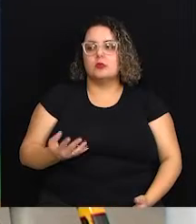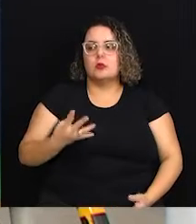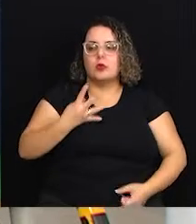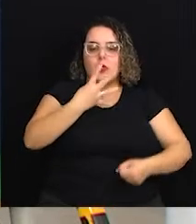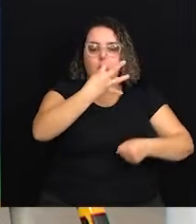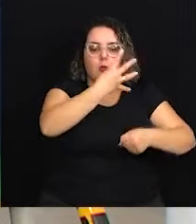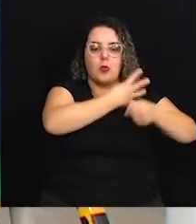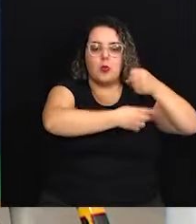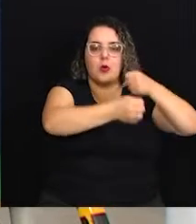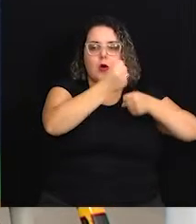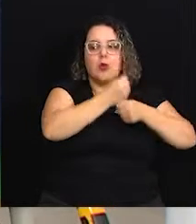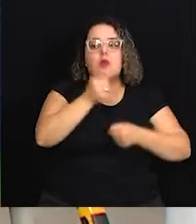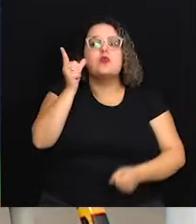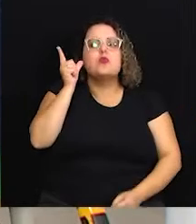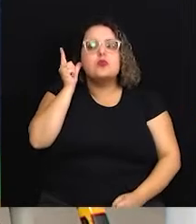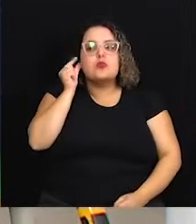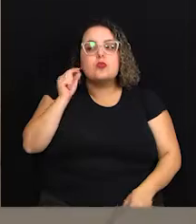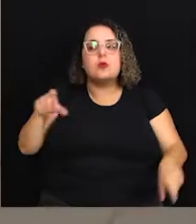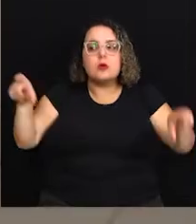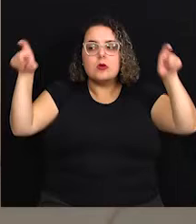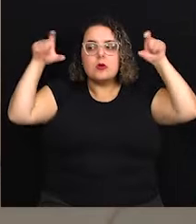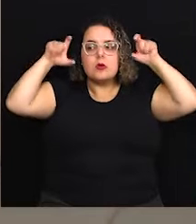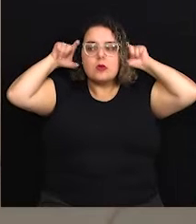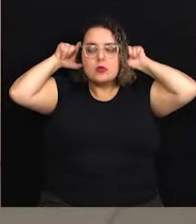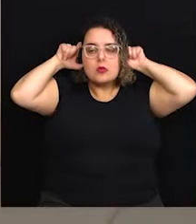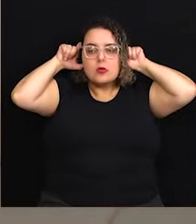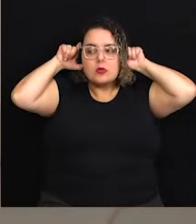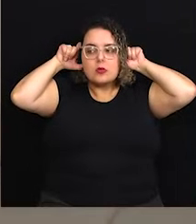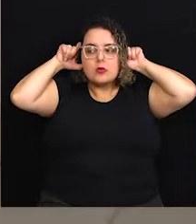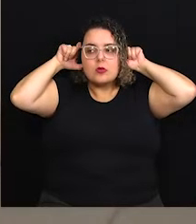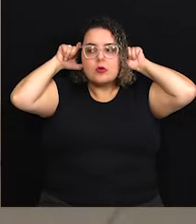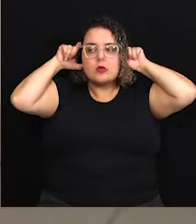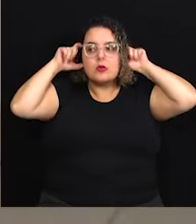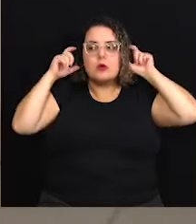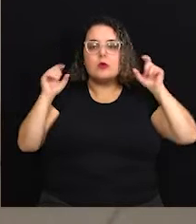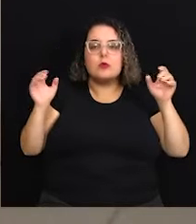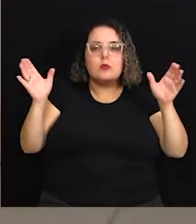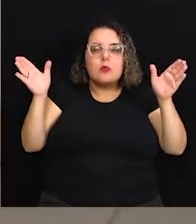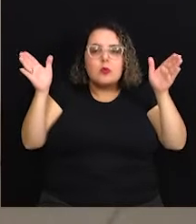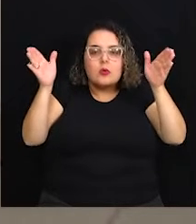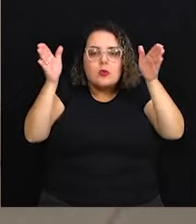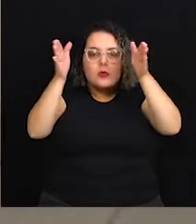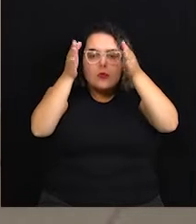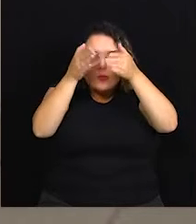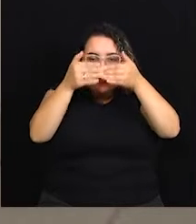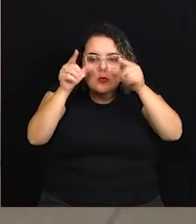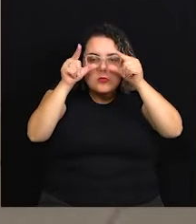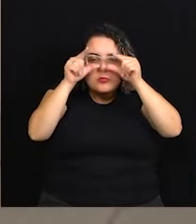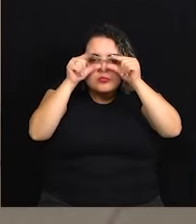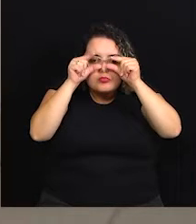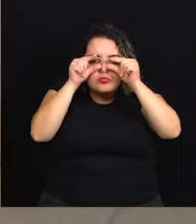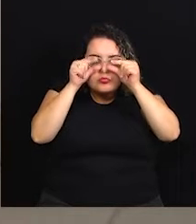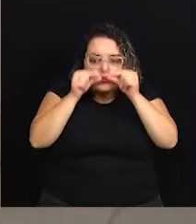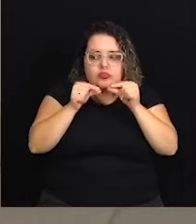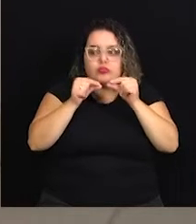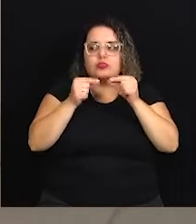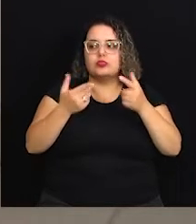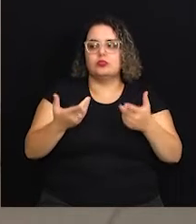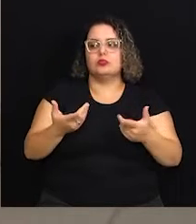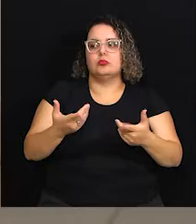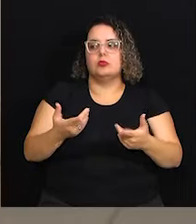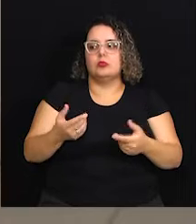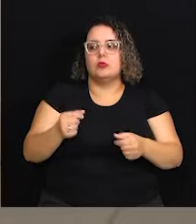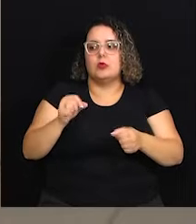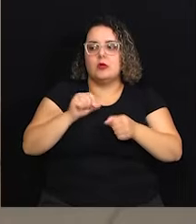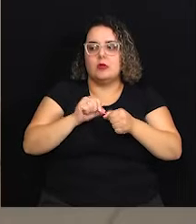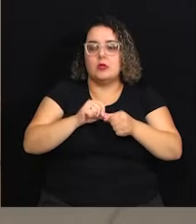perdi a audição, depois eu pus aparelho, depois eu perdi o campo visual, depois eu comecei a perder minha visão, já vai fazer